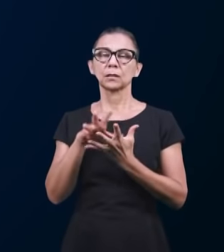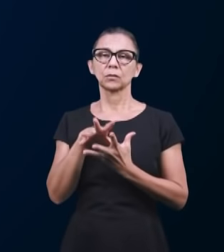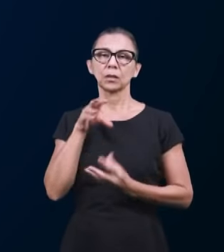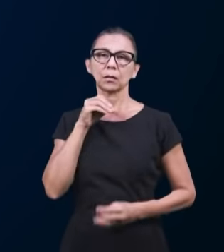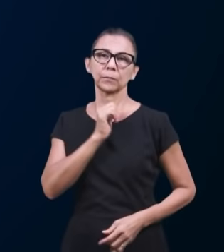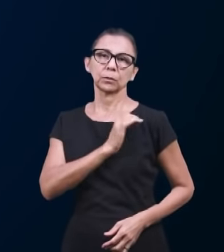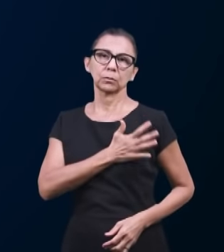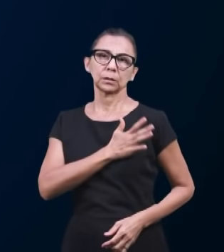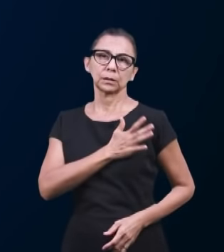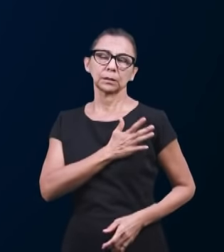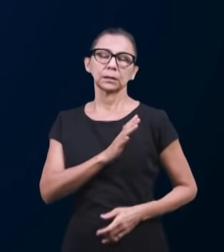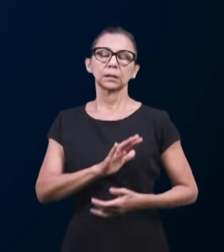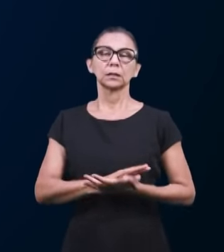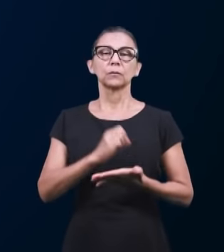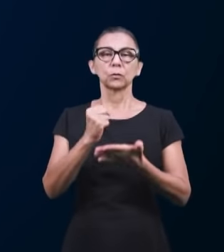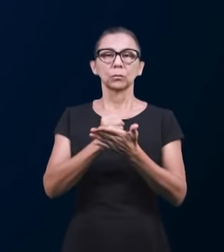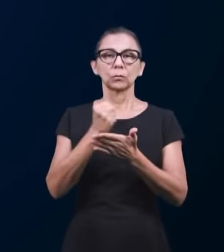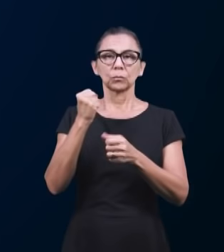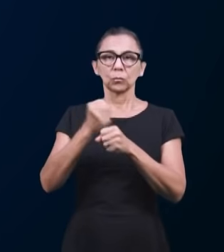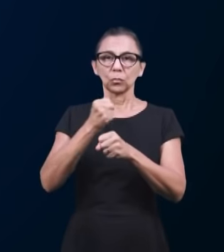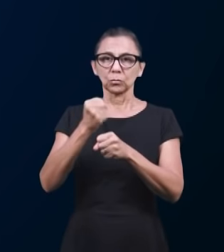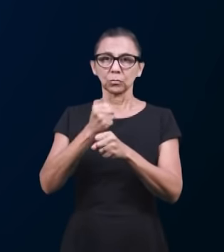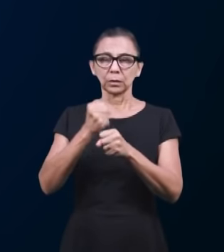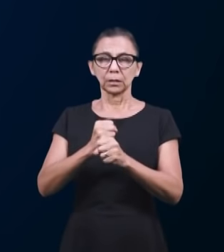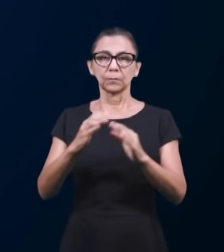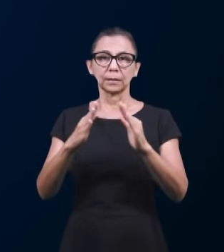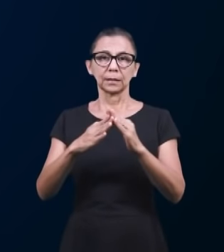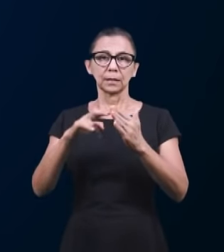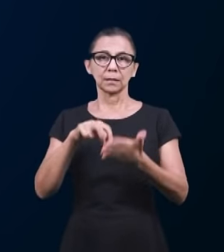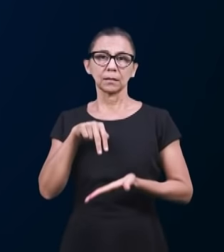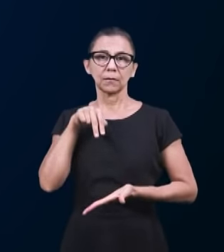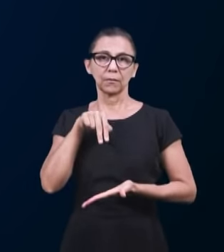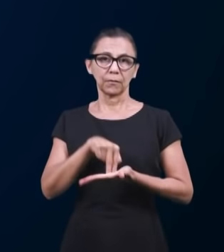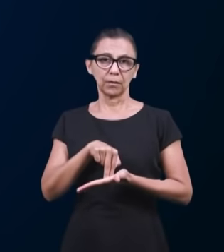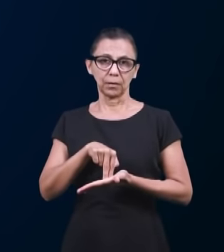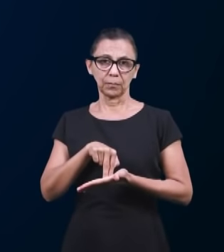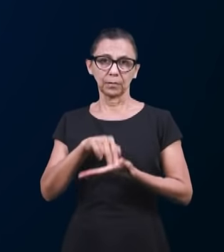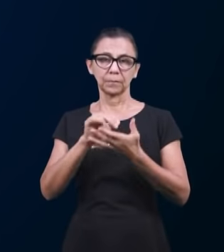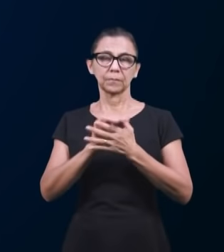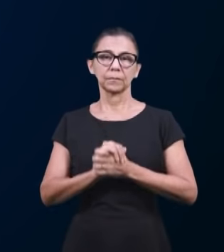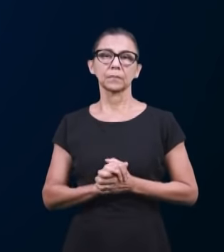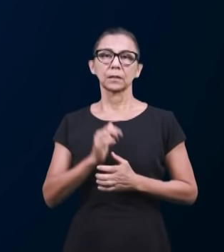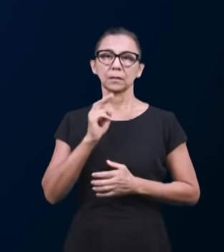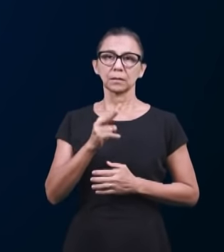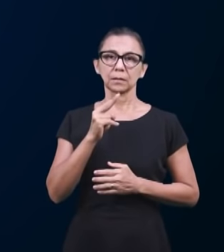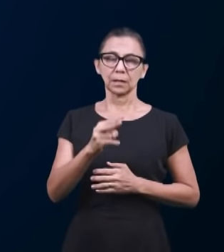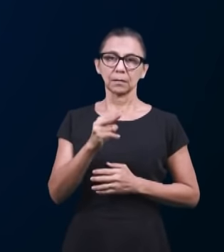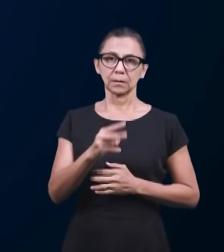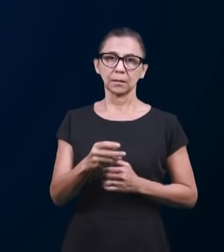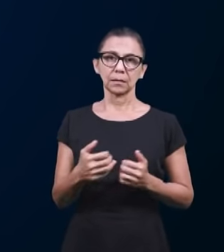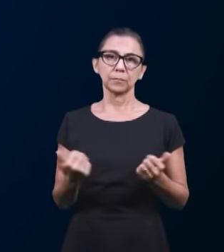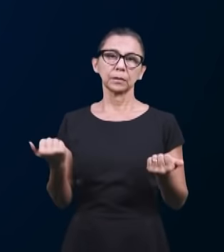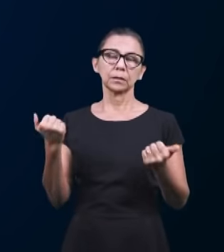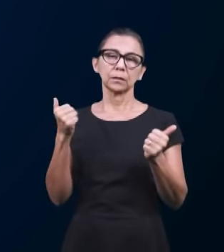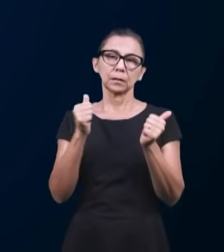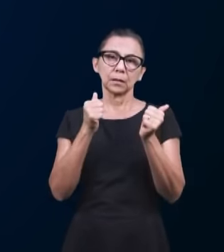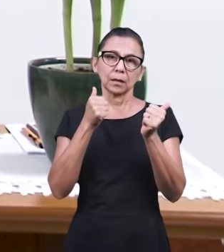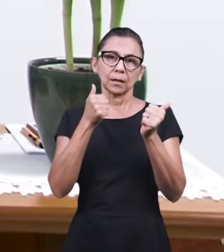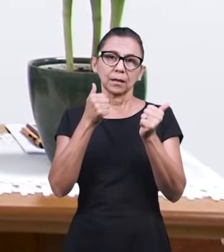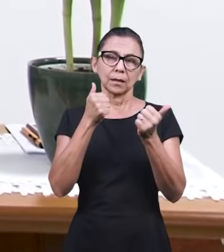eu lhe edificarei uma casa firme e andará sempre diante do meu ungido. A paz do Senhor